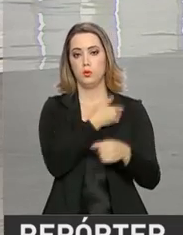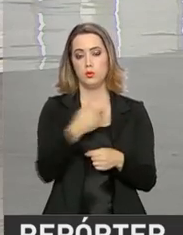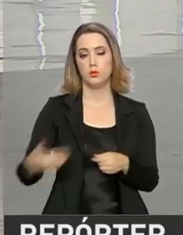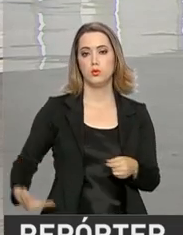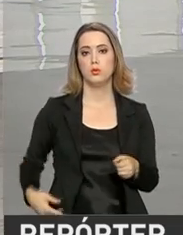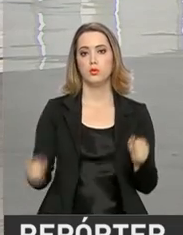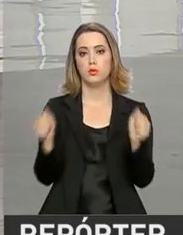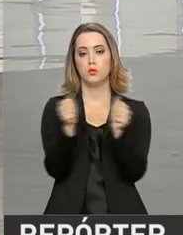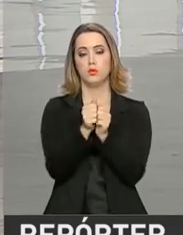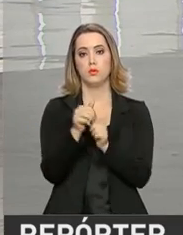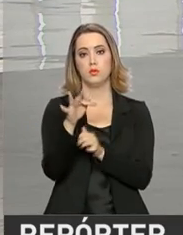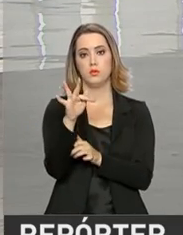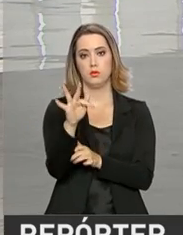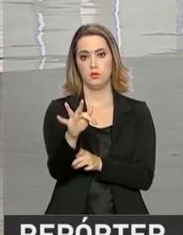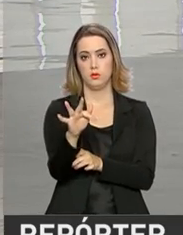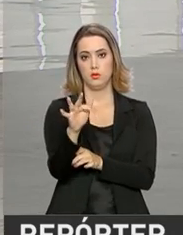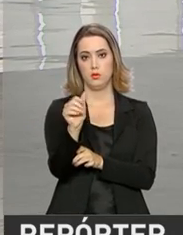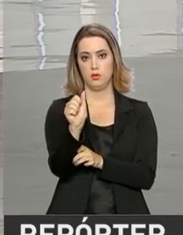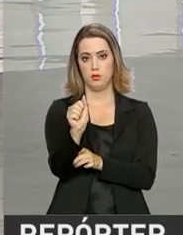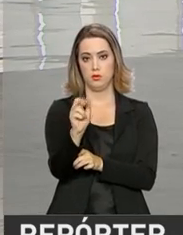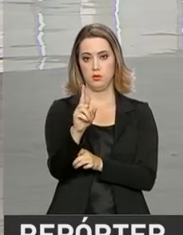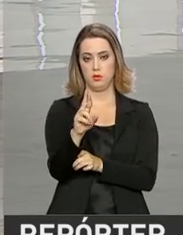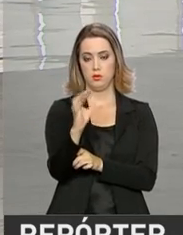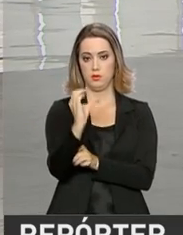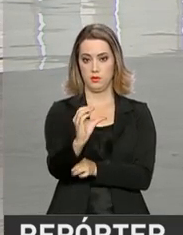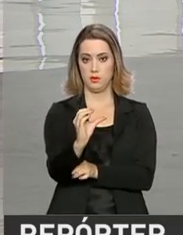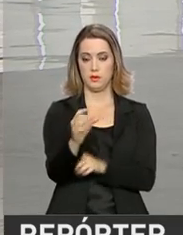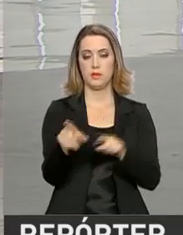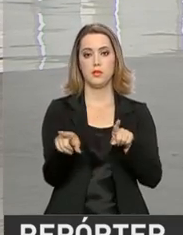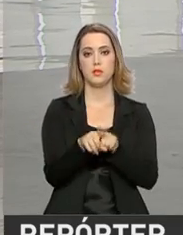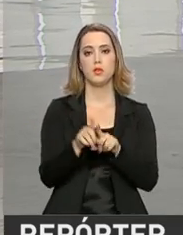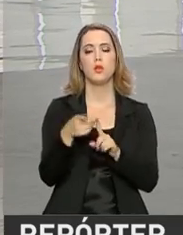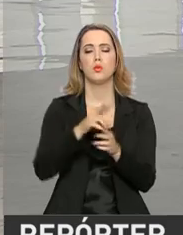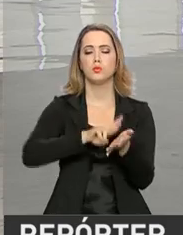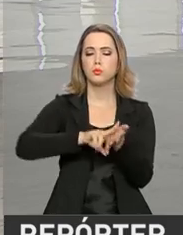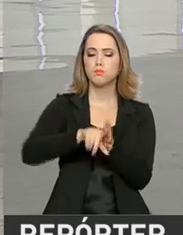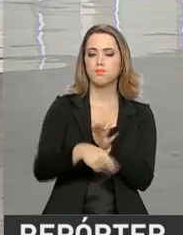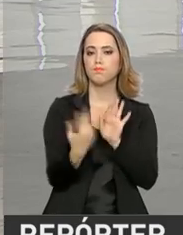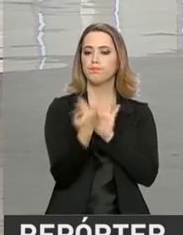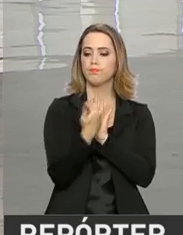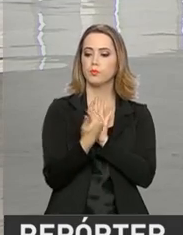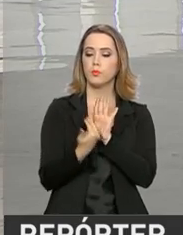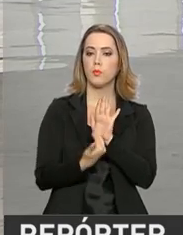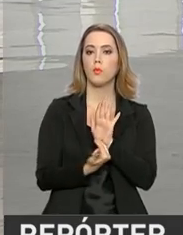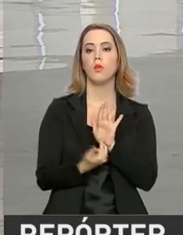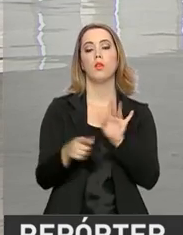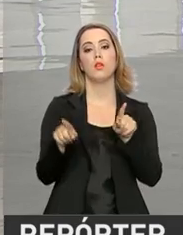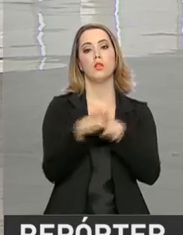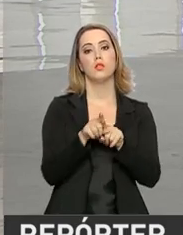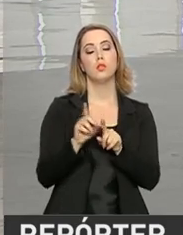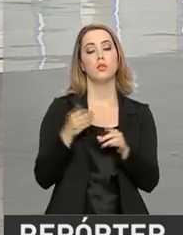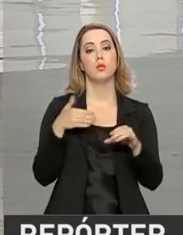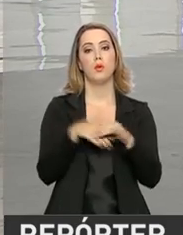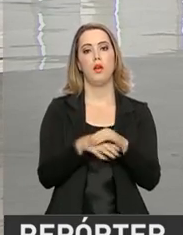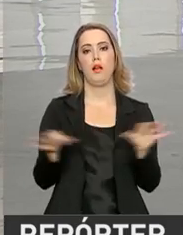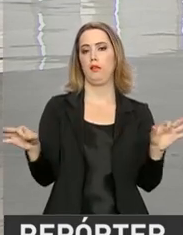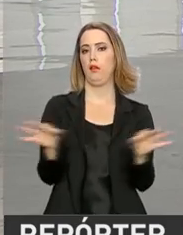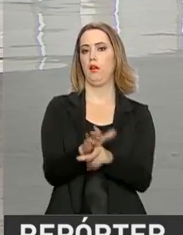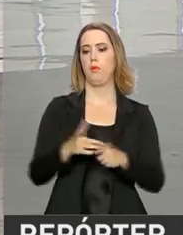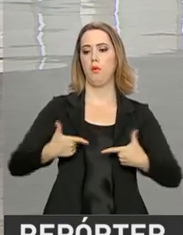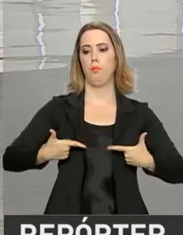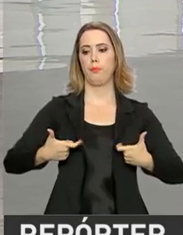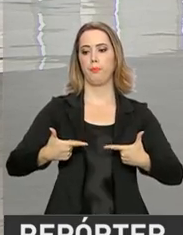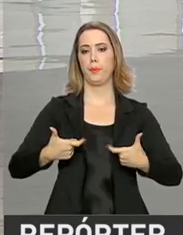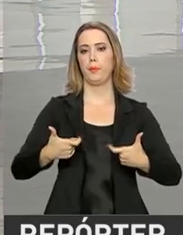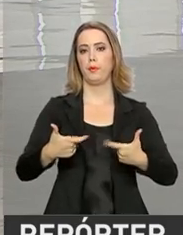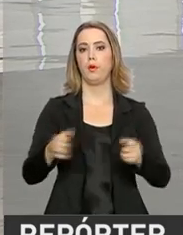a FAC as Farc perdão este acordo tem várias diretrizes entre elas por exemplo um cessar fogo no